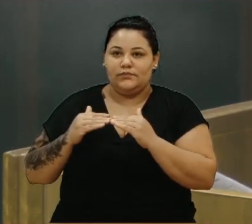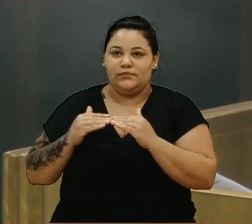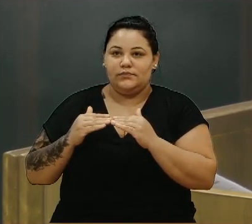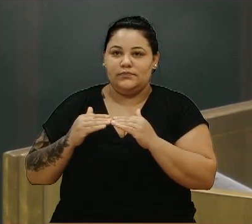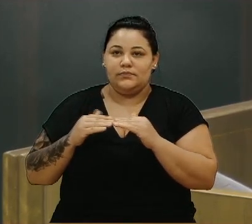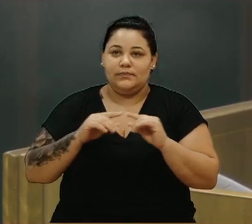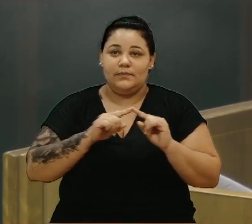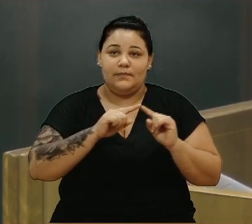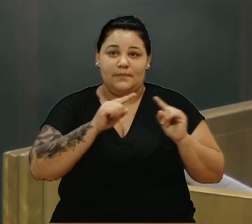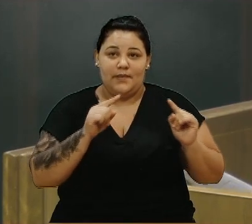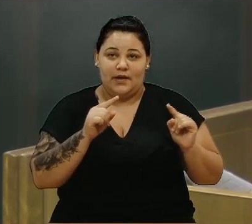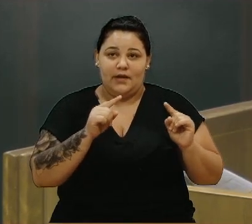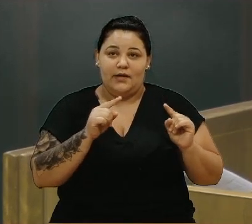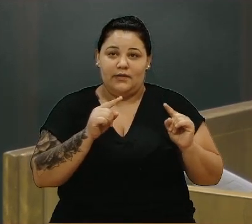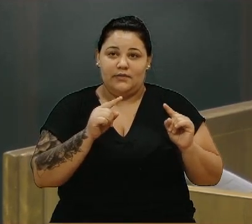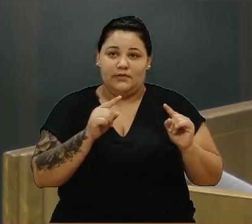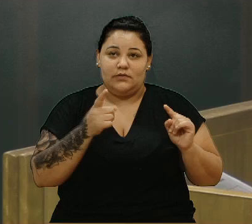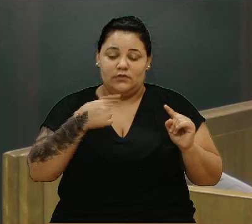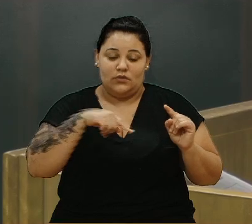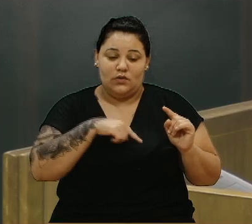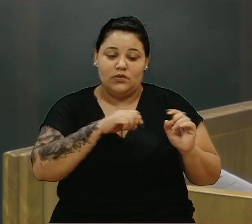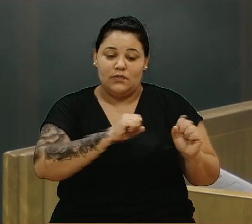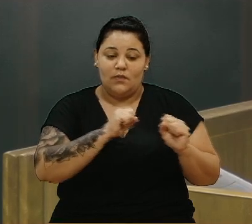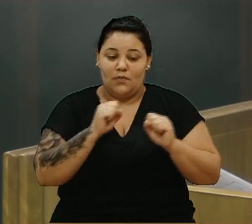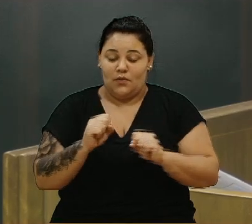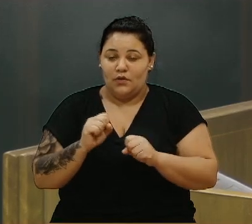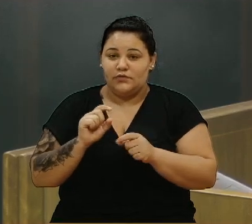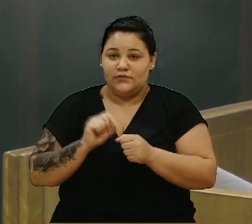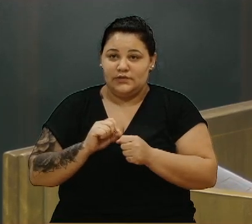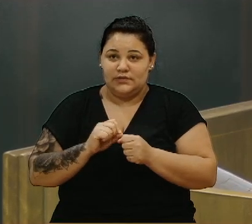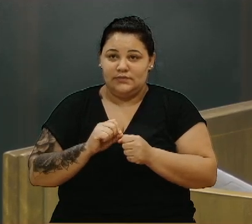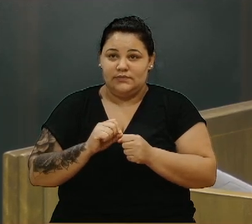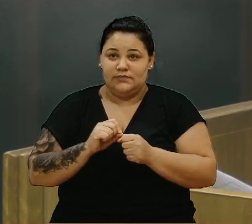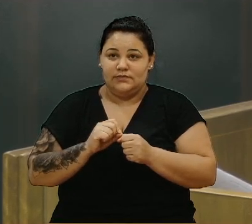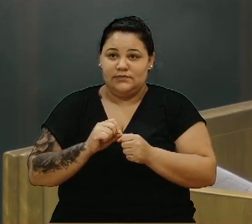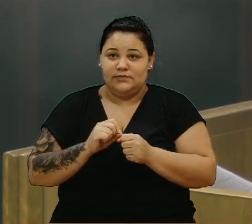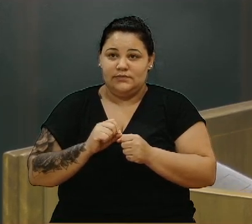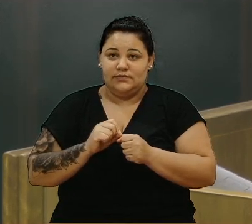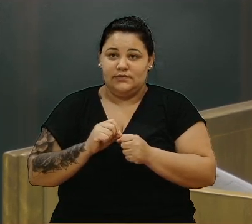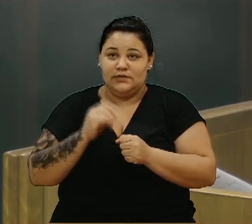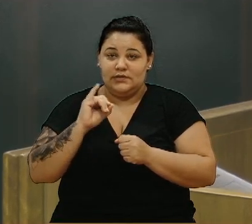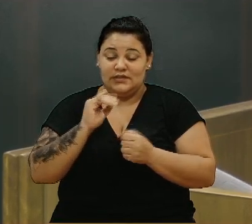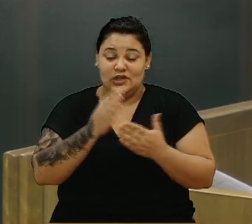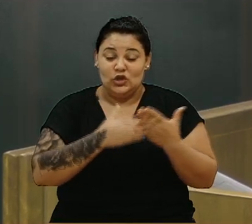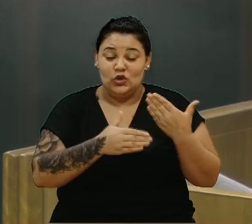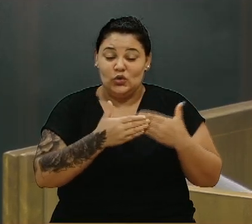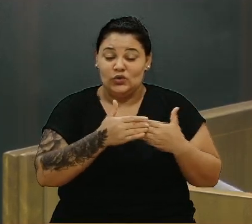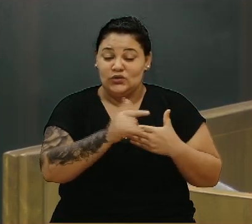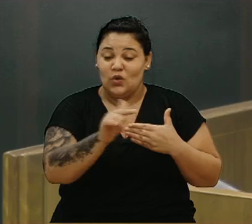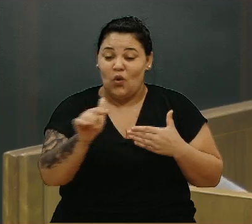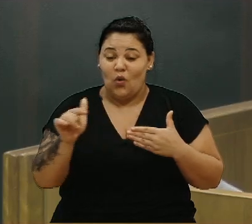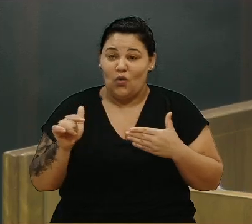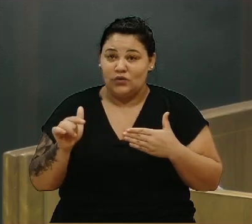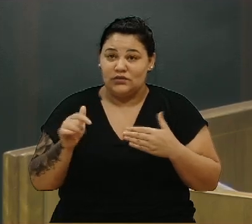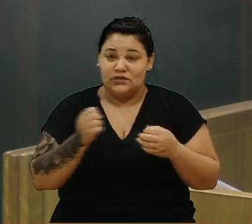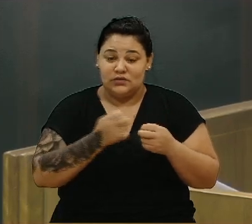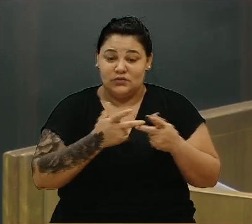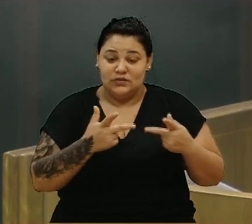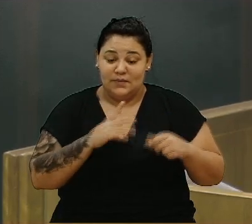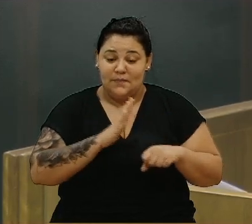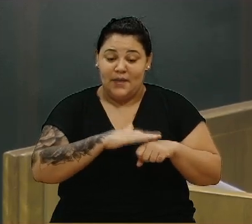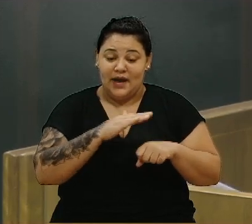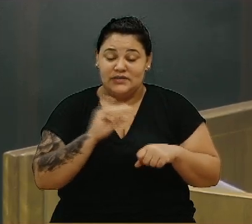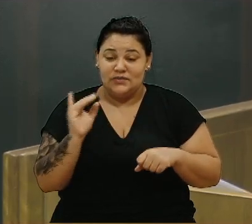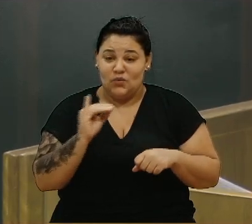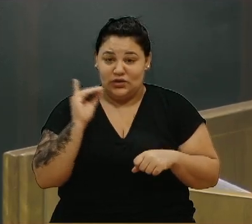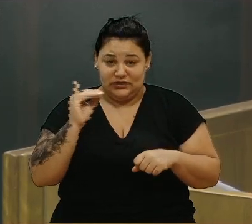entanto, a gente só pode fazer isso se todas as outras coisas mais importantes do